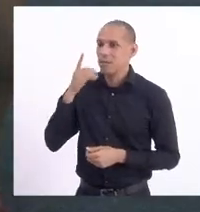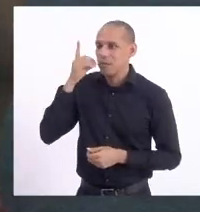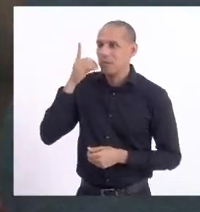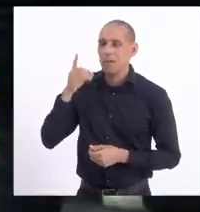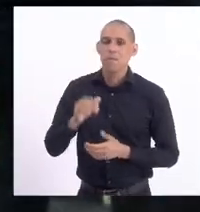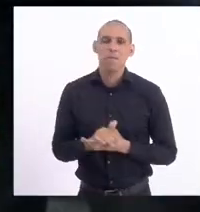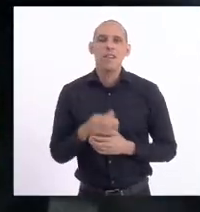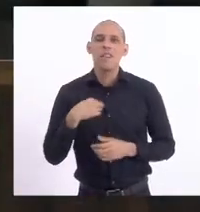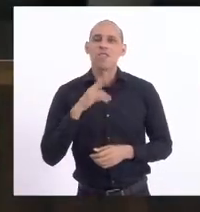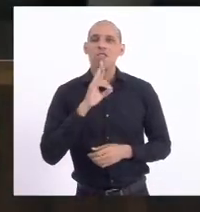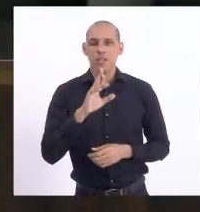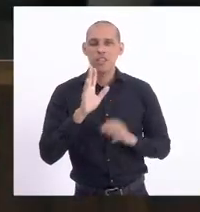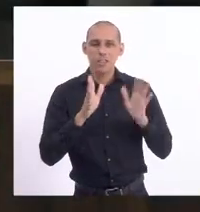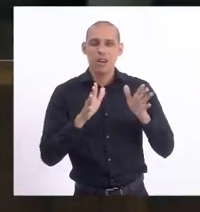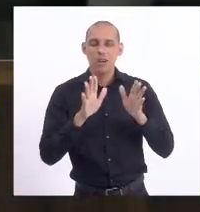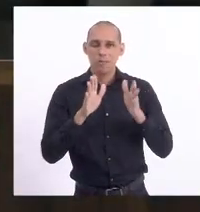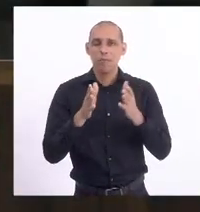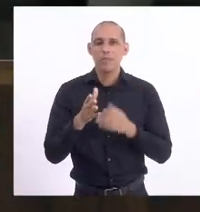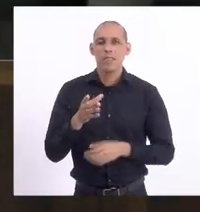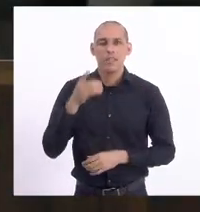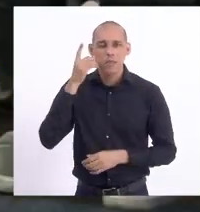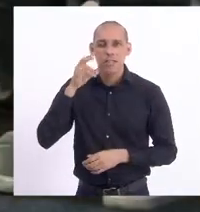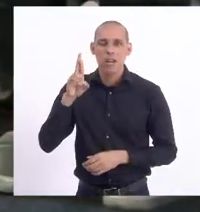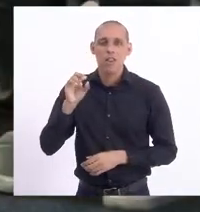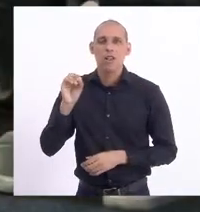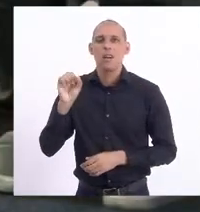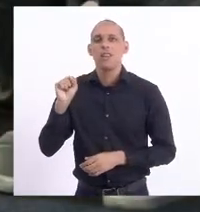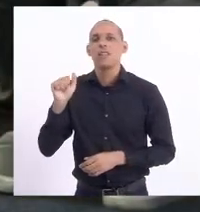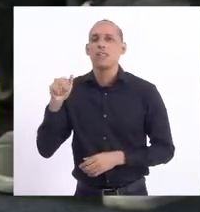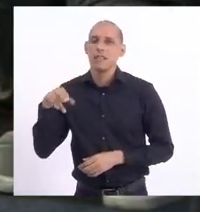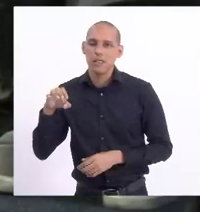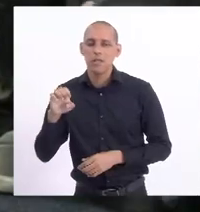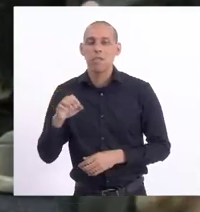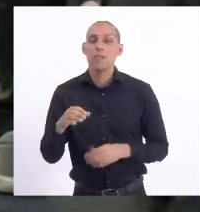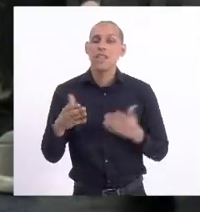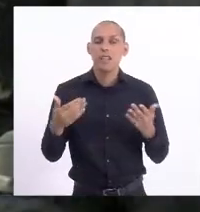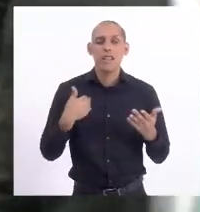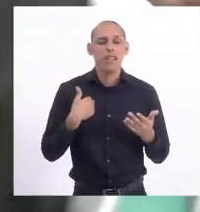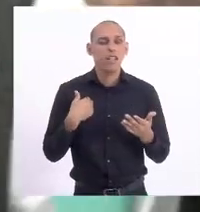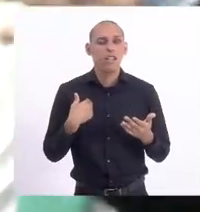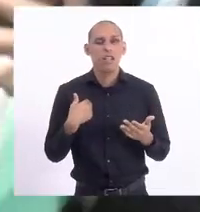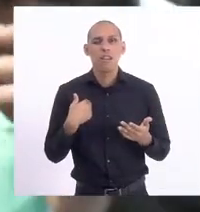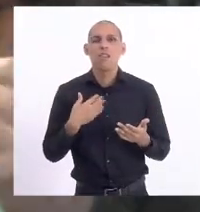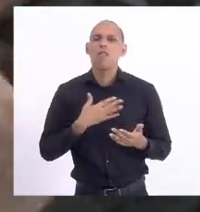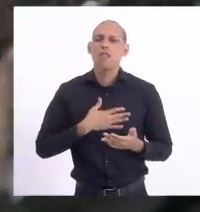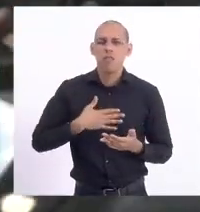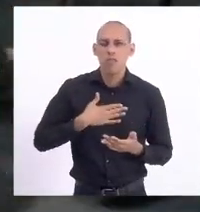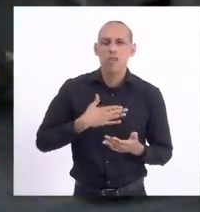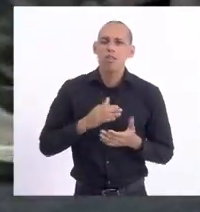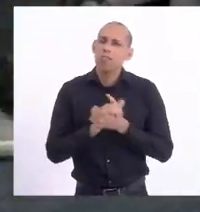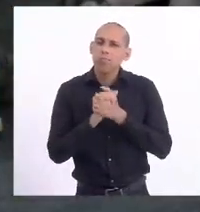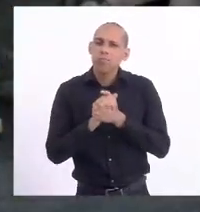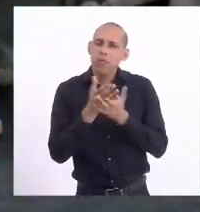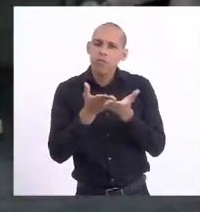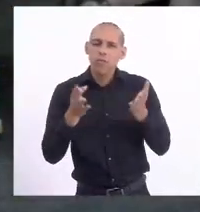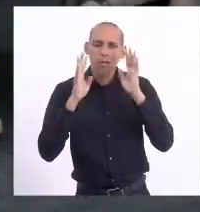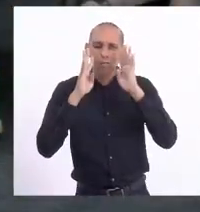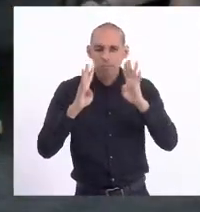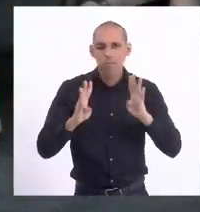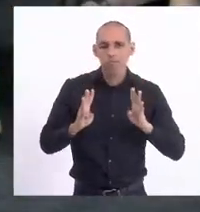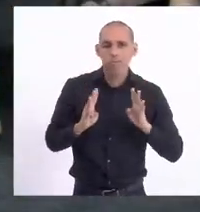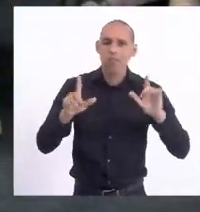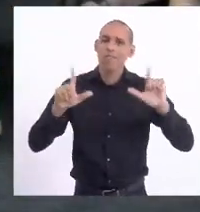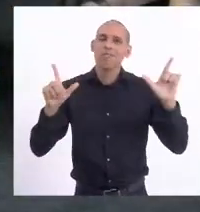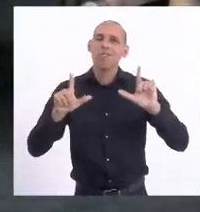vou responder, deputada. A vossa excelência já. Deputada Rosane Félix, por favor. Senhor presidente, eu gostaria de cumprimentá-lo, cumprimentar a todos que estão nos assistindo pela TV